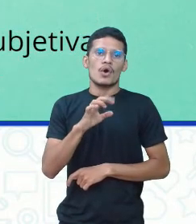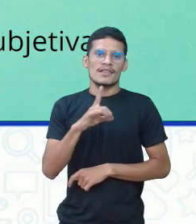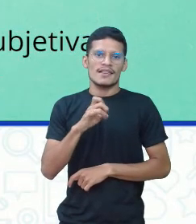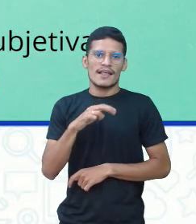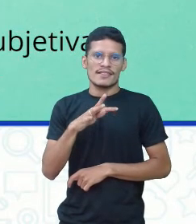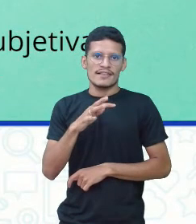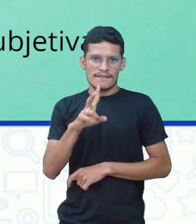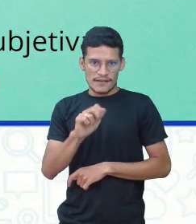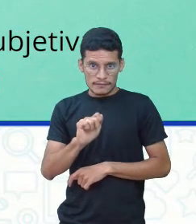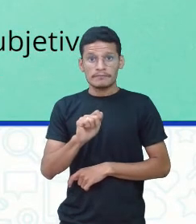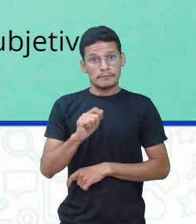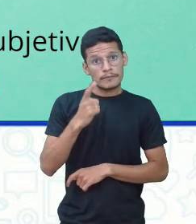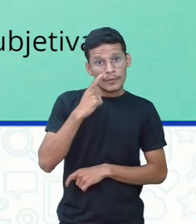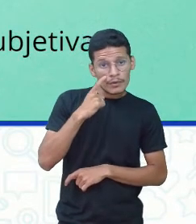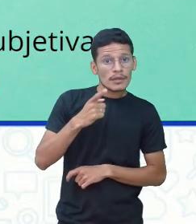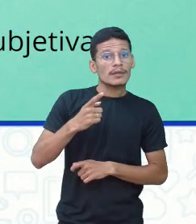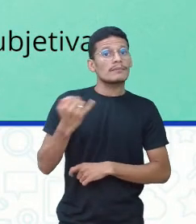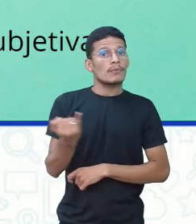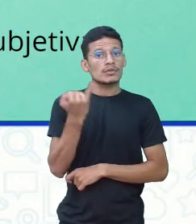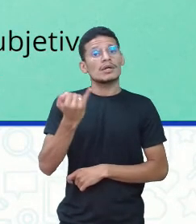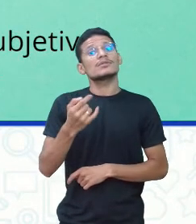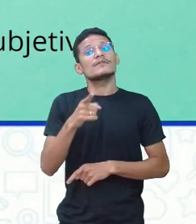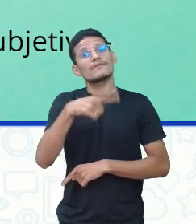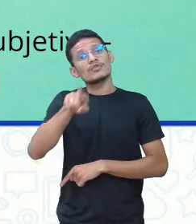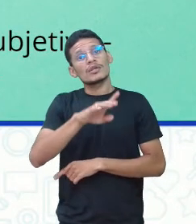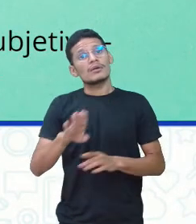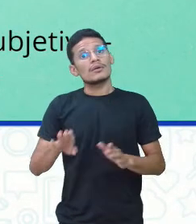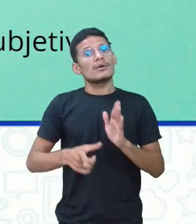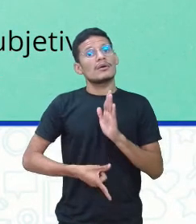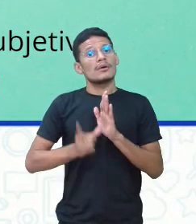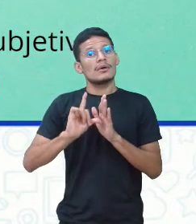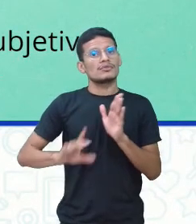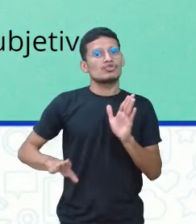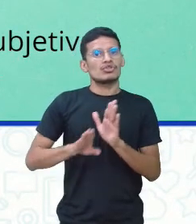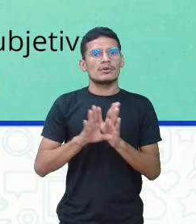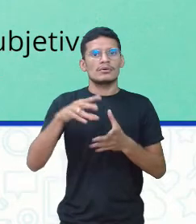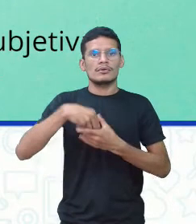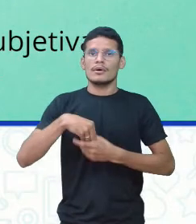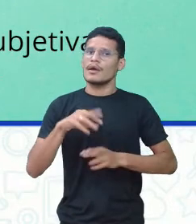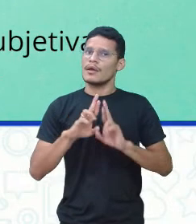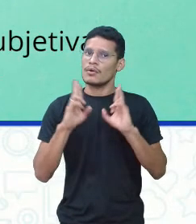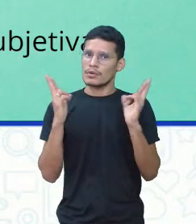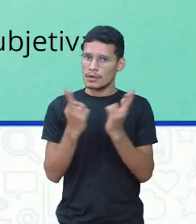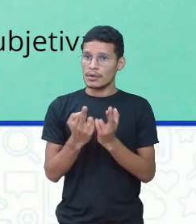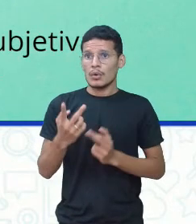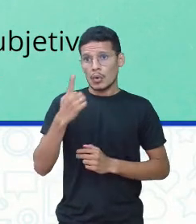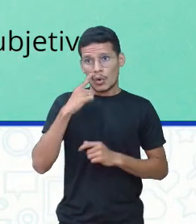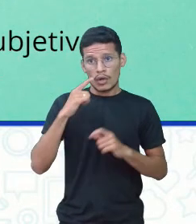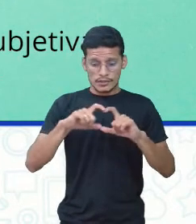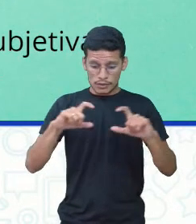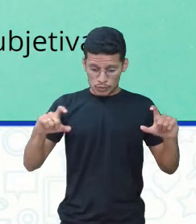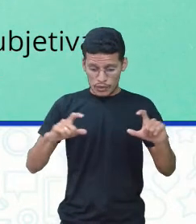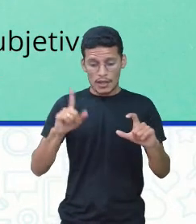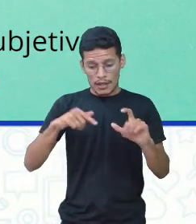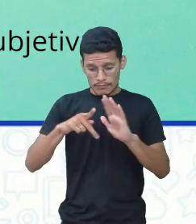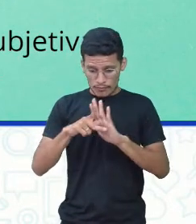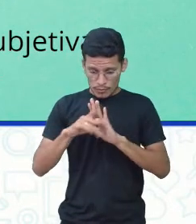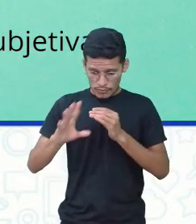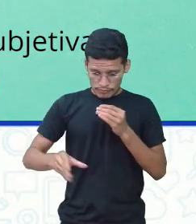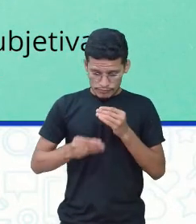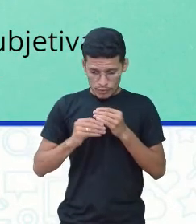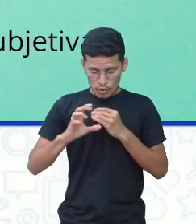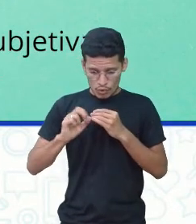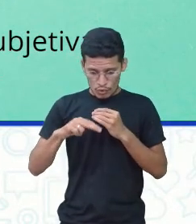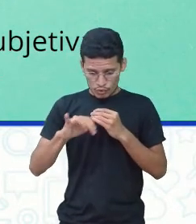Então, ó, é fundamental que você chegue antes à reunião. Então, essa segunda oração, introduzida pela